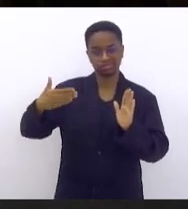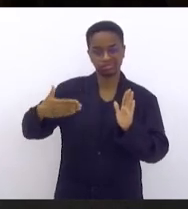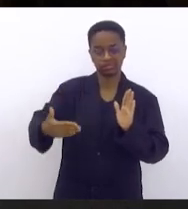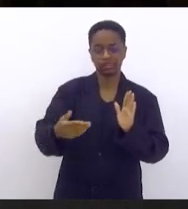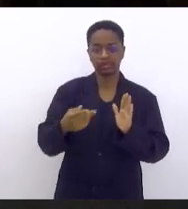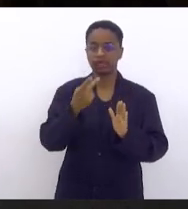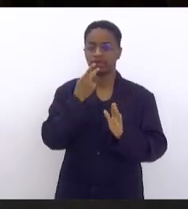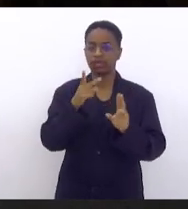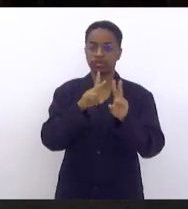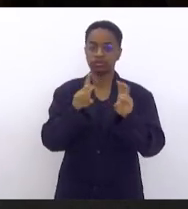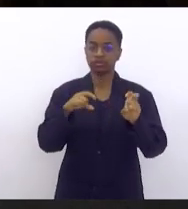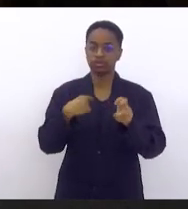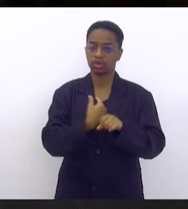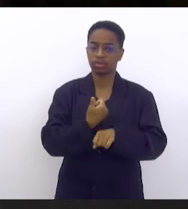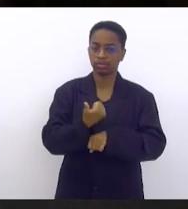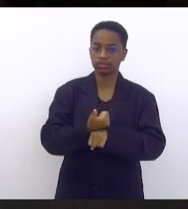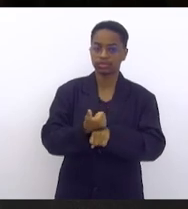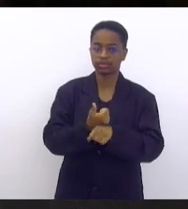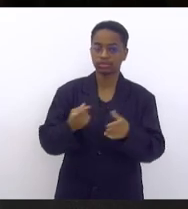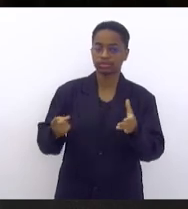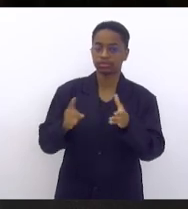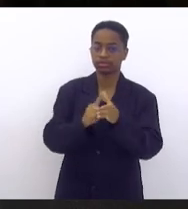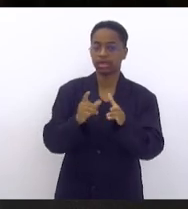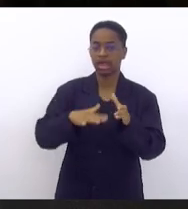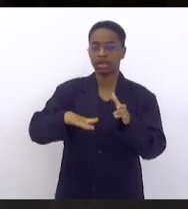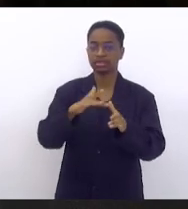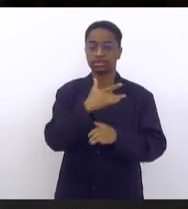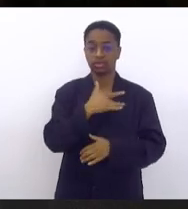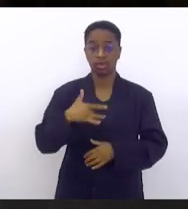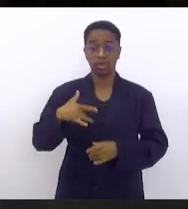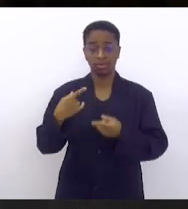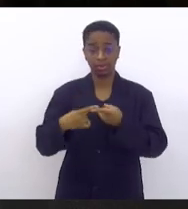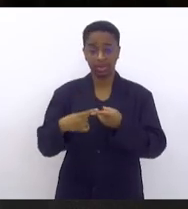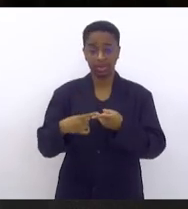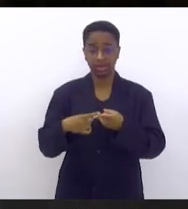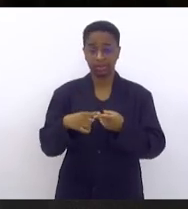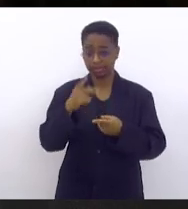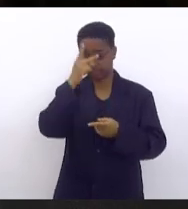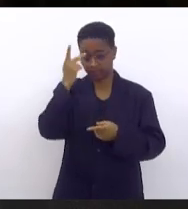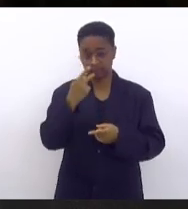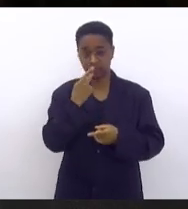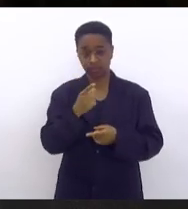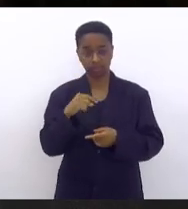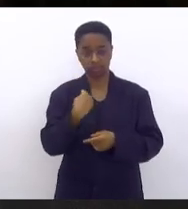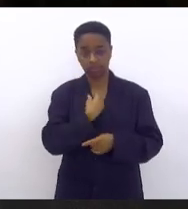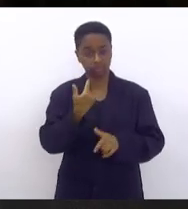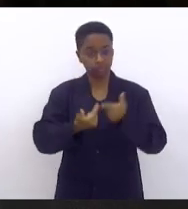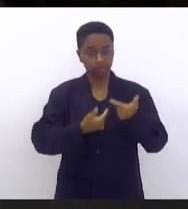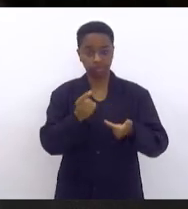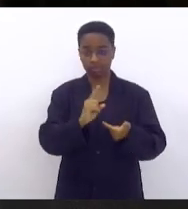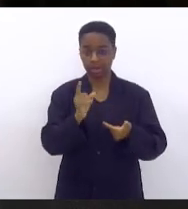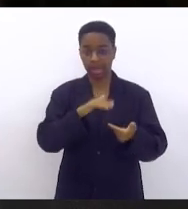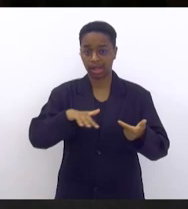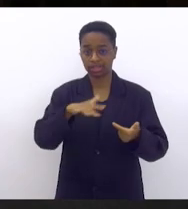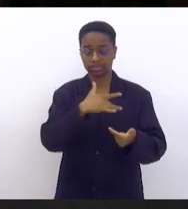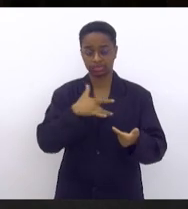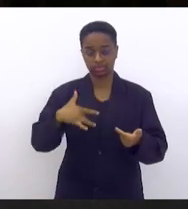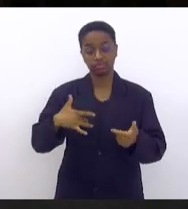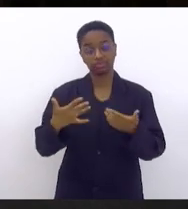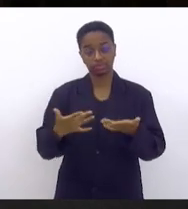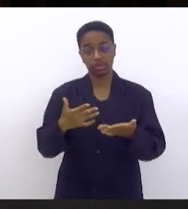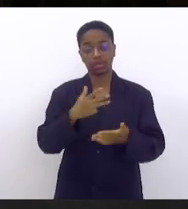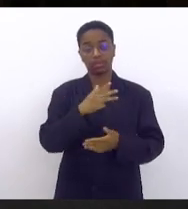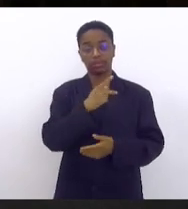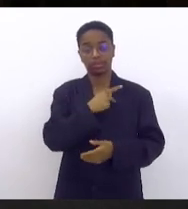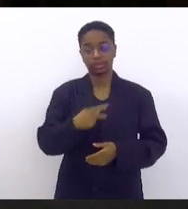regulamentando a nossa profissão como uma profissão da área de saúde, porque não éramos reconhecidos como trabalhador da área de saúde. Foi o presidente Lula que reconheceu a